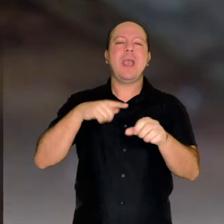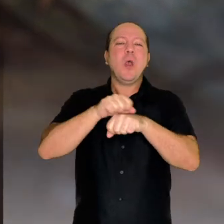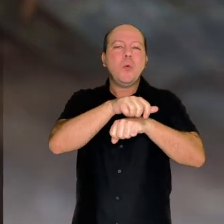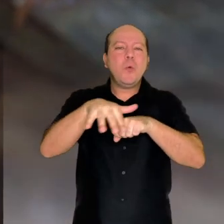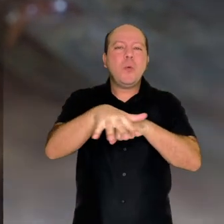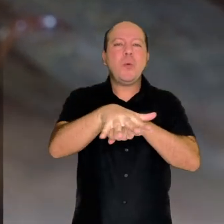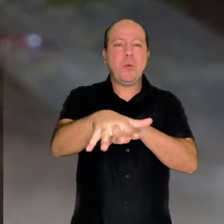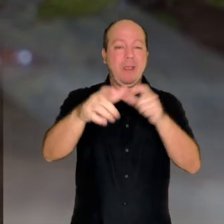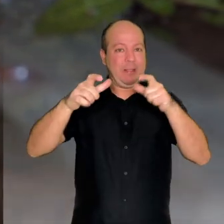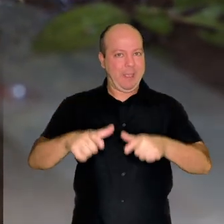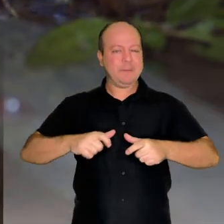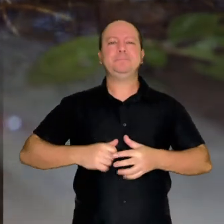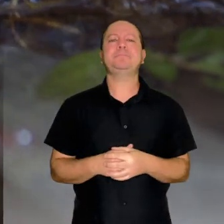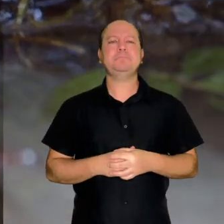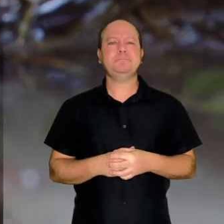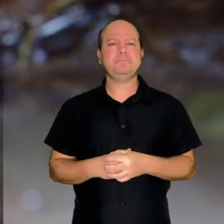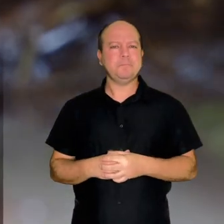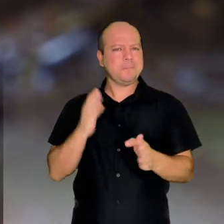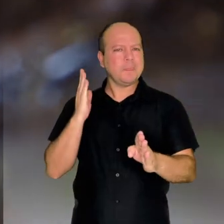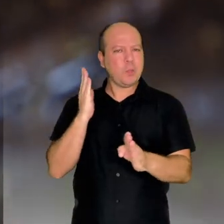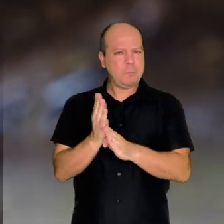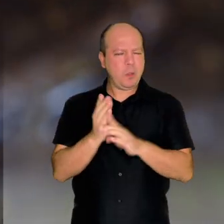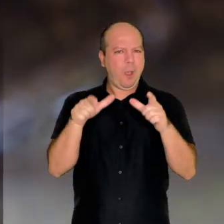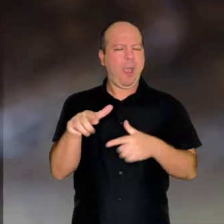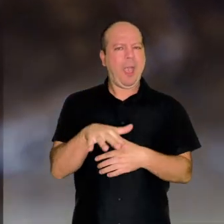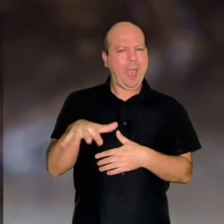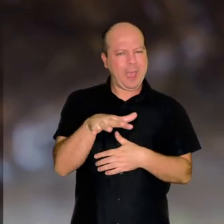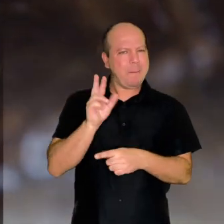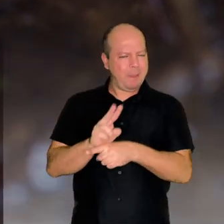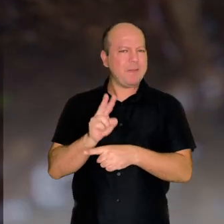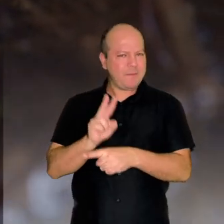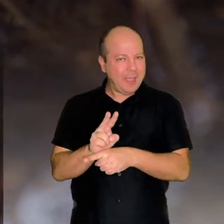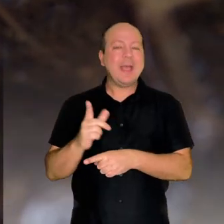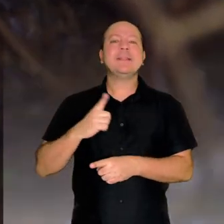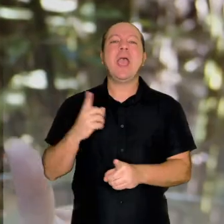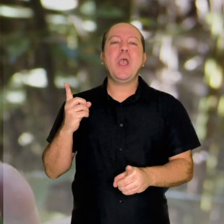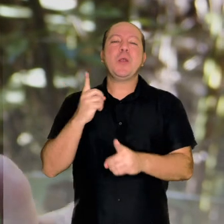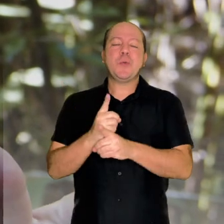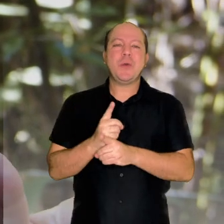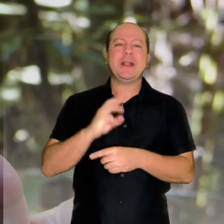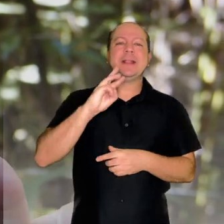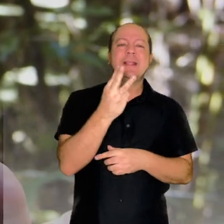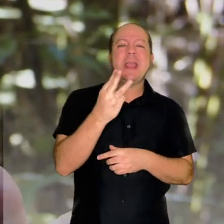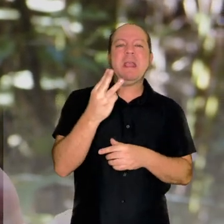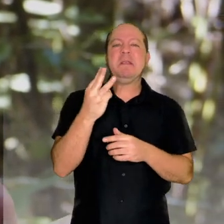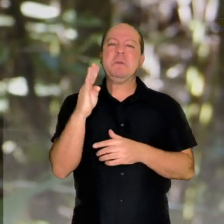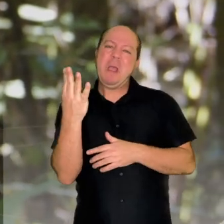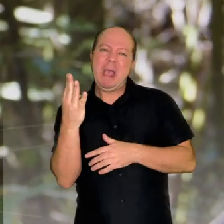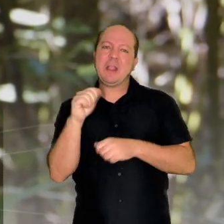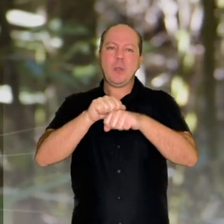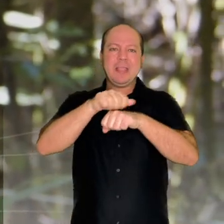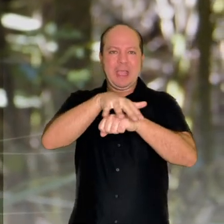brotam das entranhas dessa terra. A gente descobriu que dentro dessa área, pelo fato dela ser preservada, se encontram em torno de 3, 4